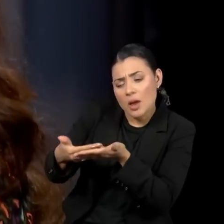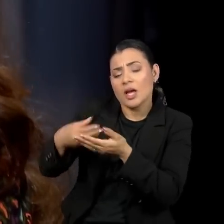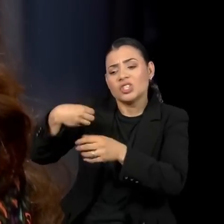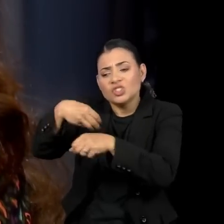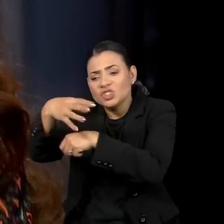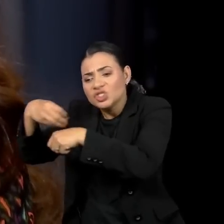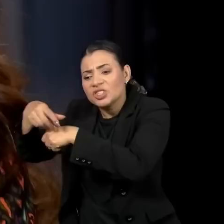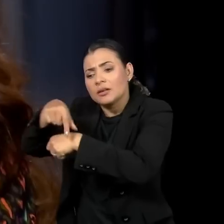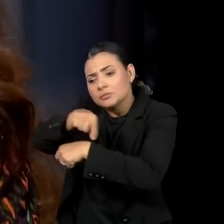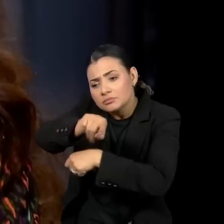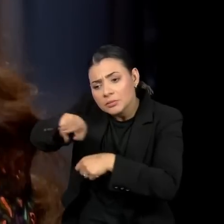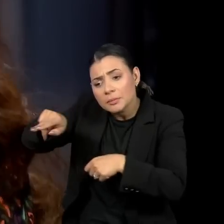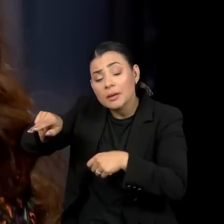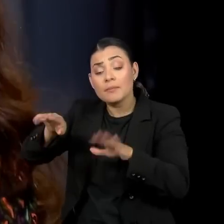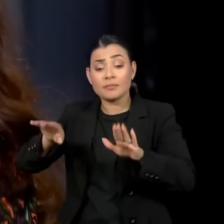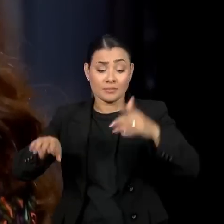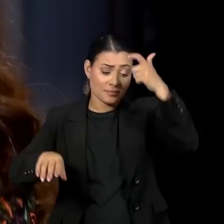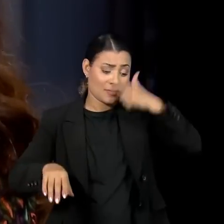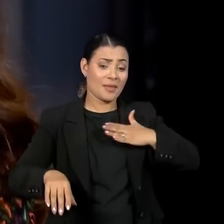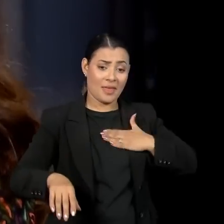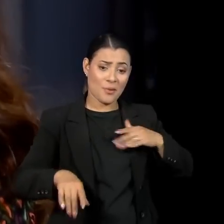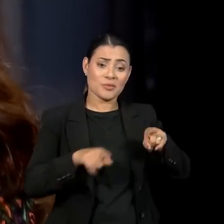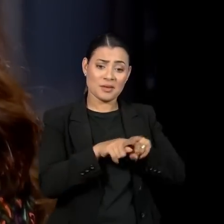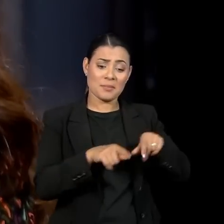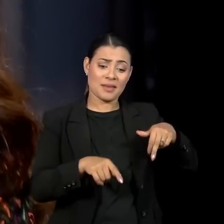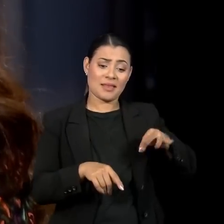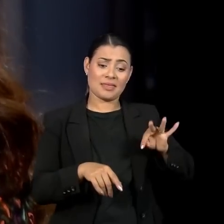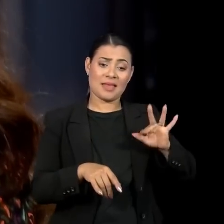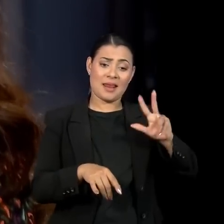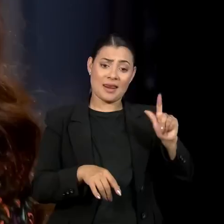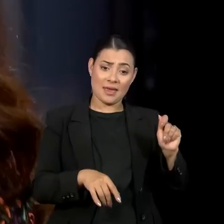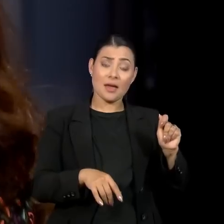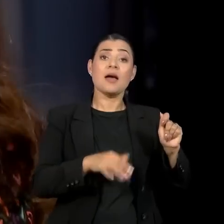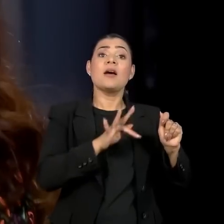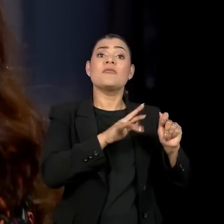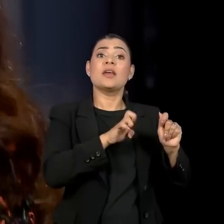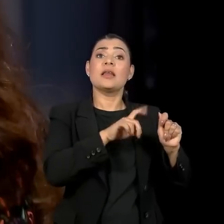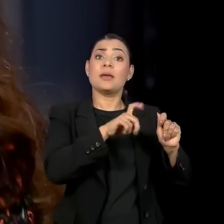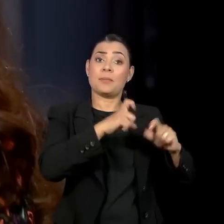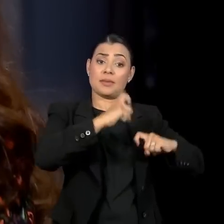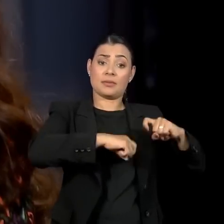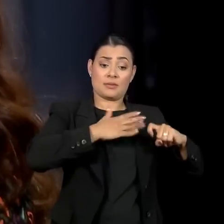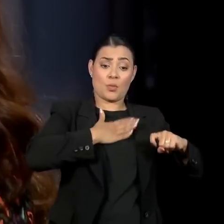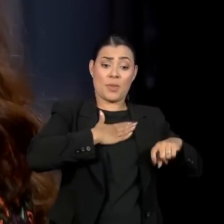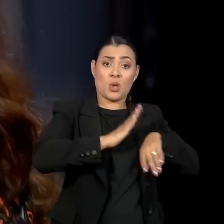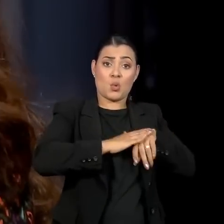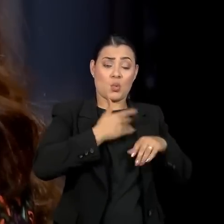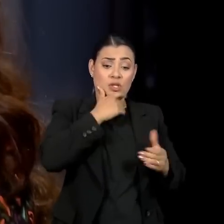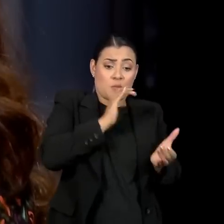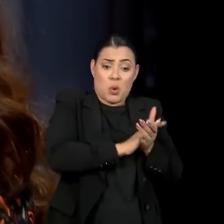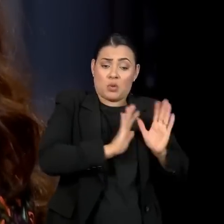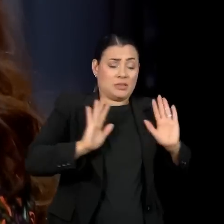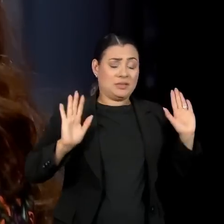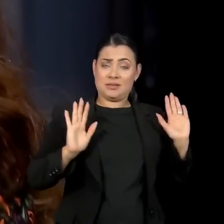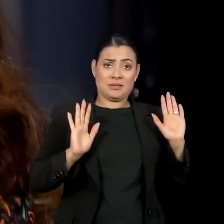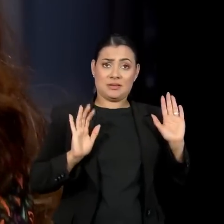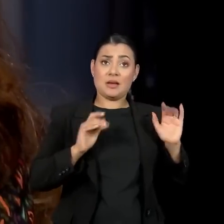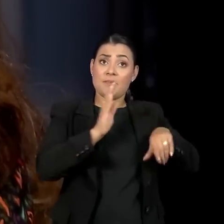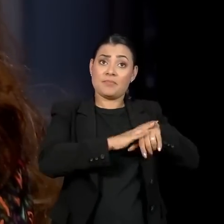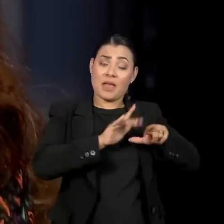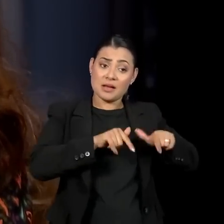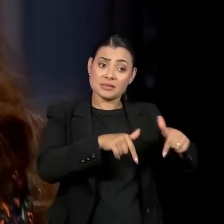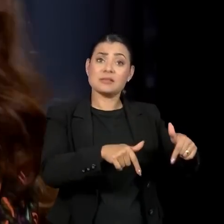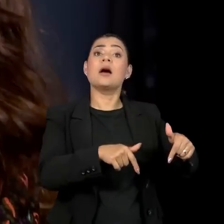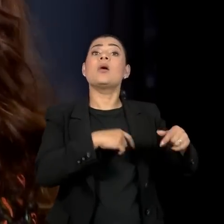práticas e tudo mais. E tem a Natália, o Felipe dorme e transa com a Natália. O Felipe toma a iniciativa